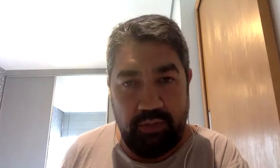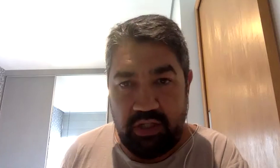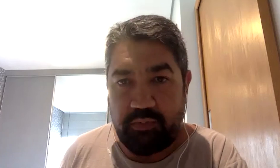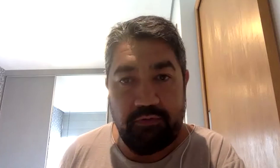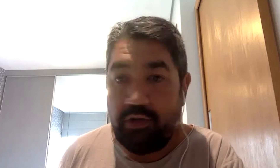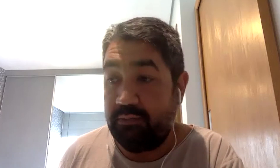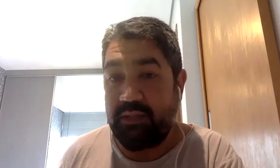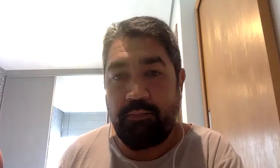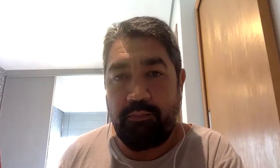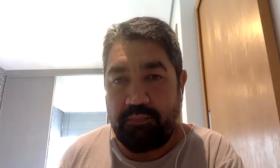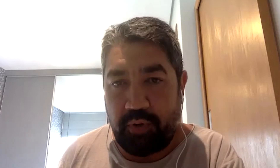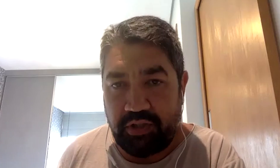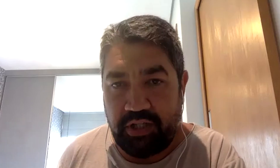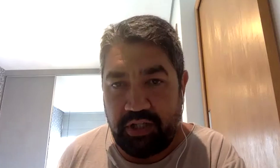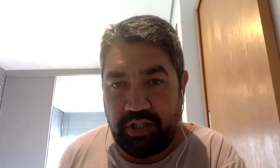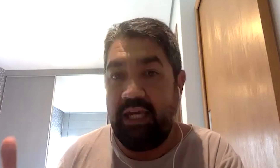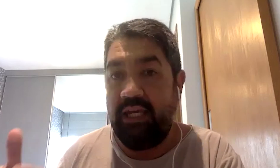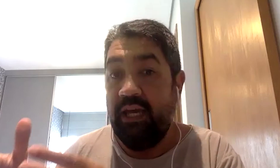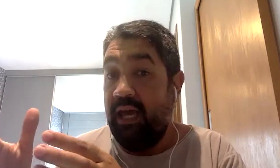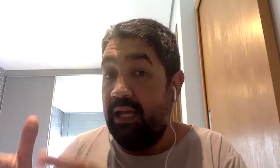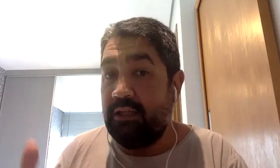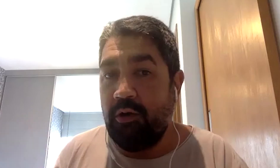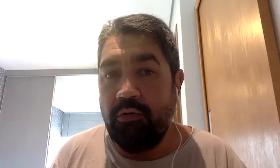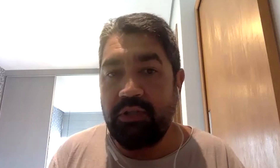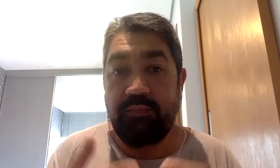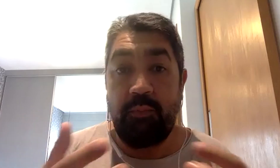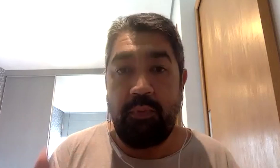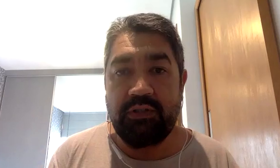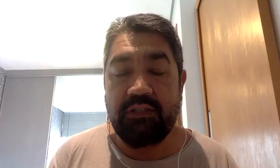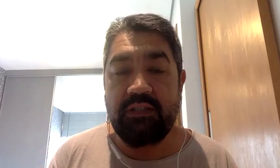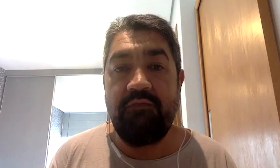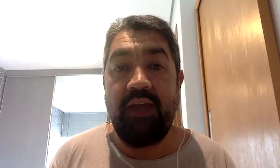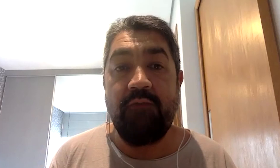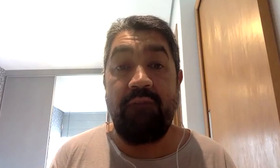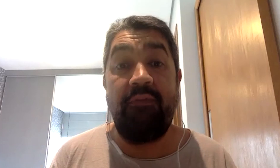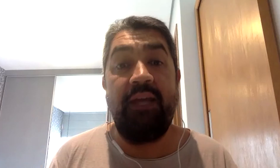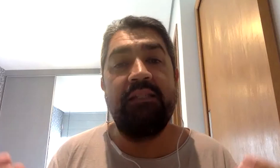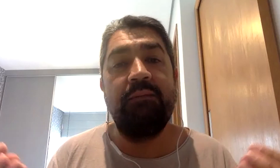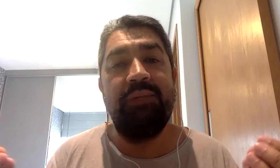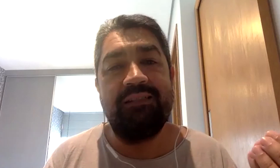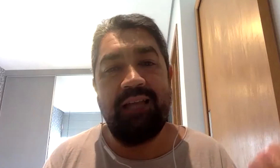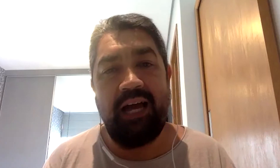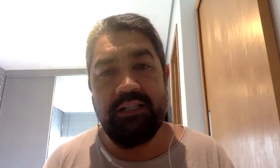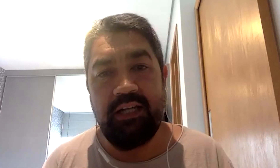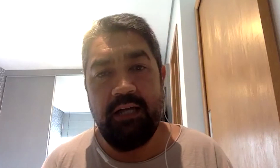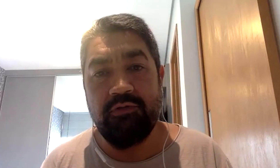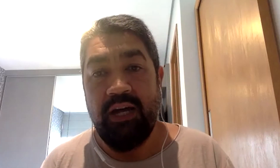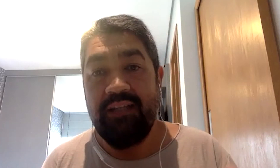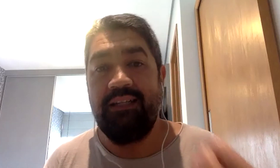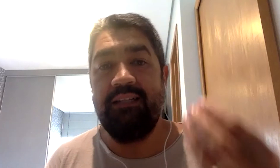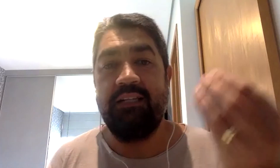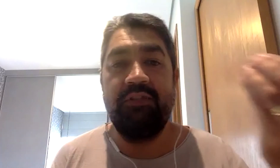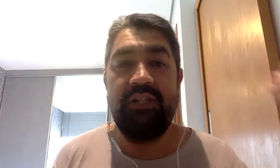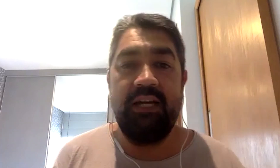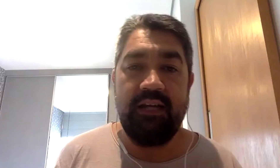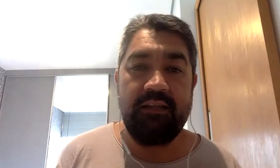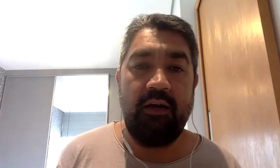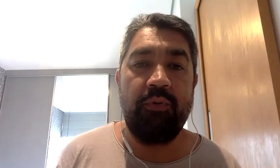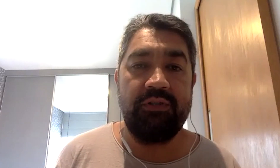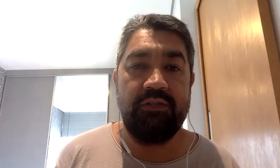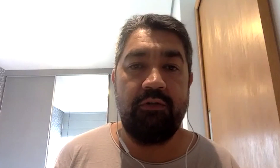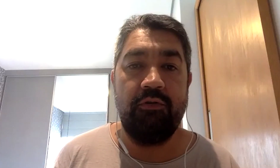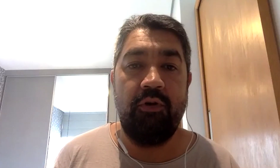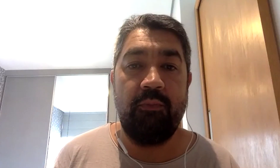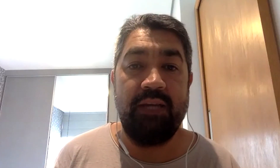não só medidas provisórias, mas projetos de lei, entre outras propostas que venham a flexibilizar direitos na tentativa de resgatar